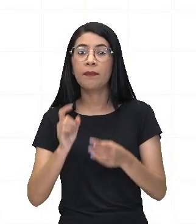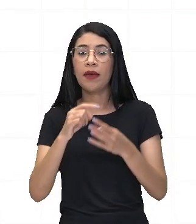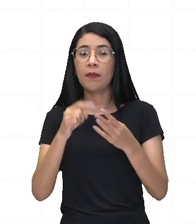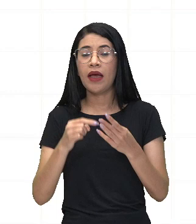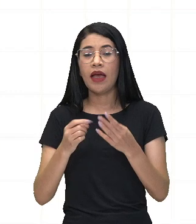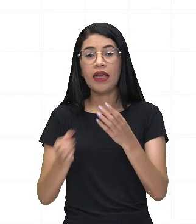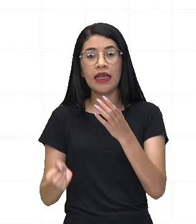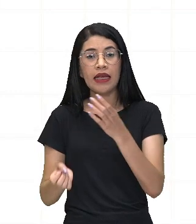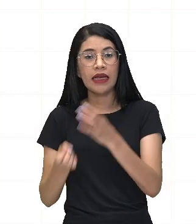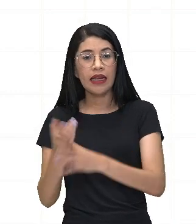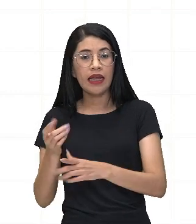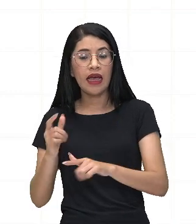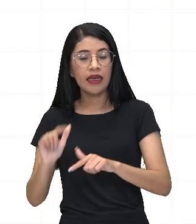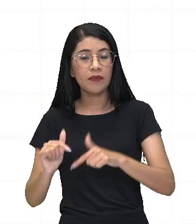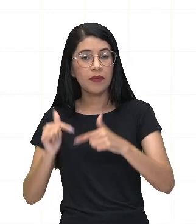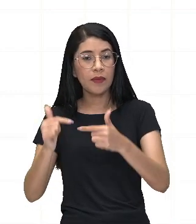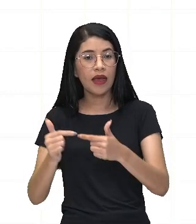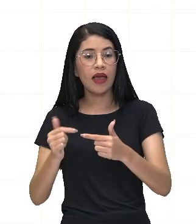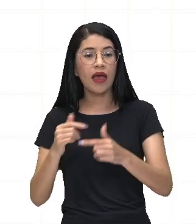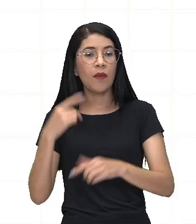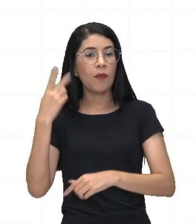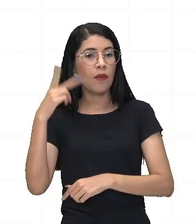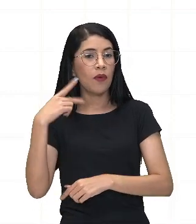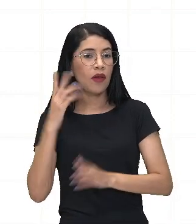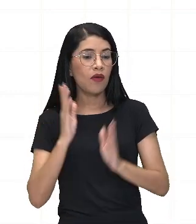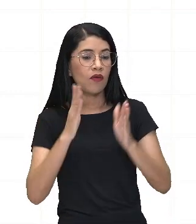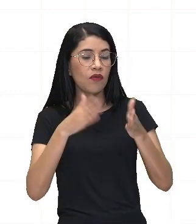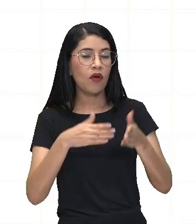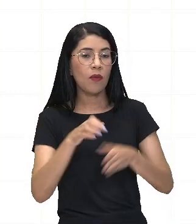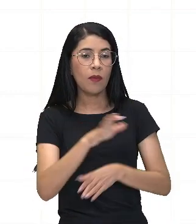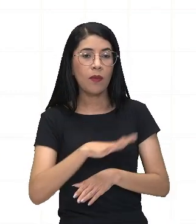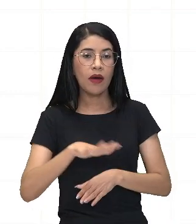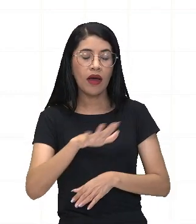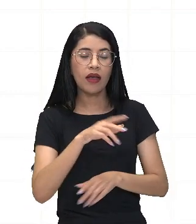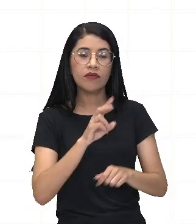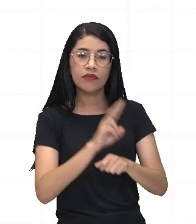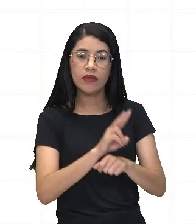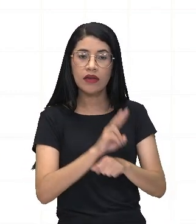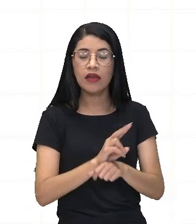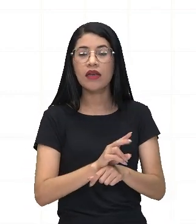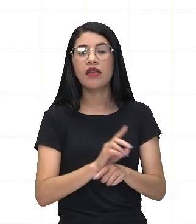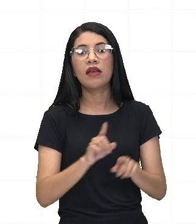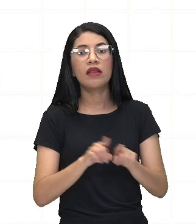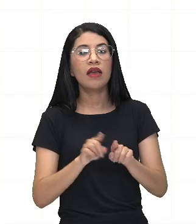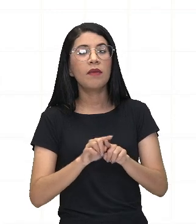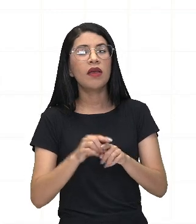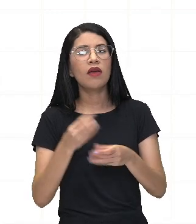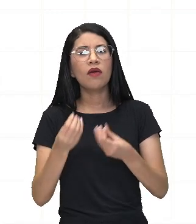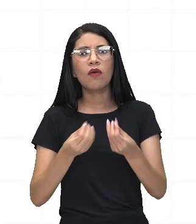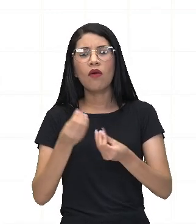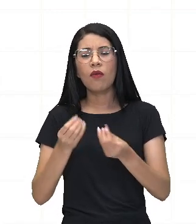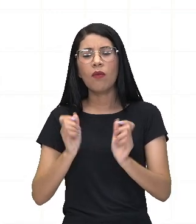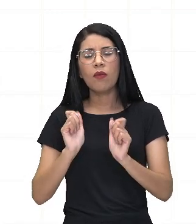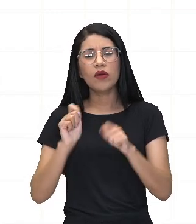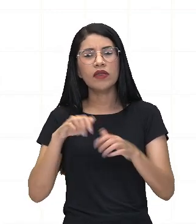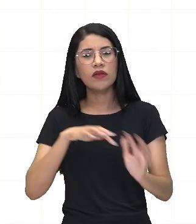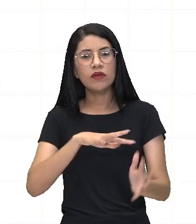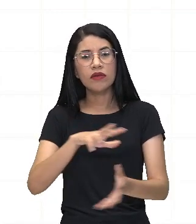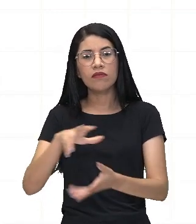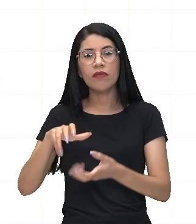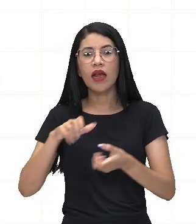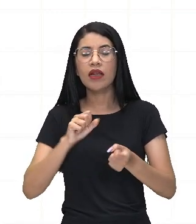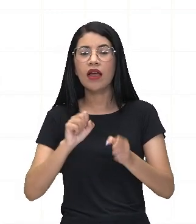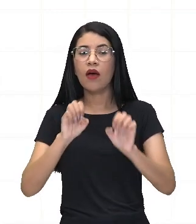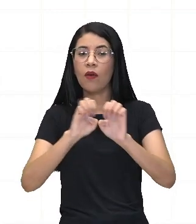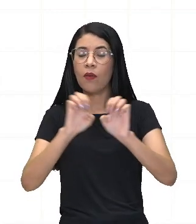de políticas voltadas para a preservação, conservação e utilização sustentável dos ecossistemas,